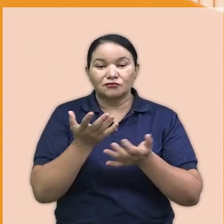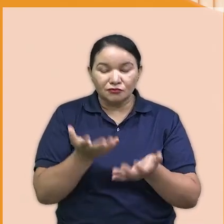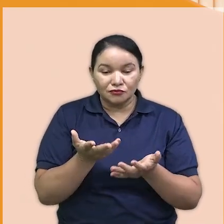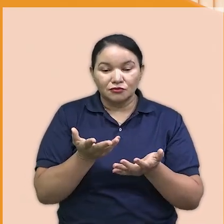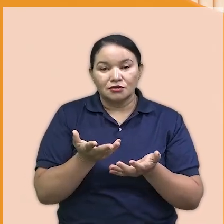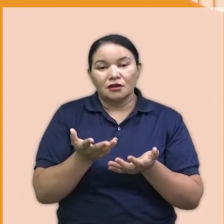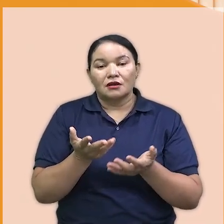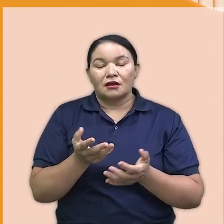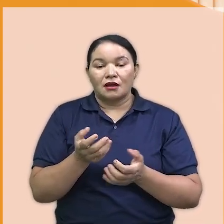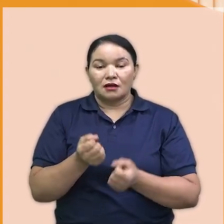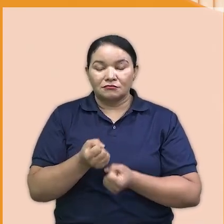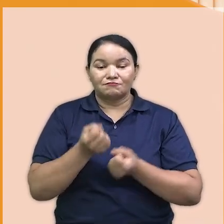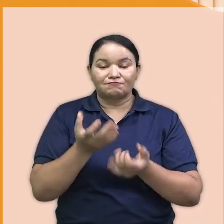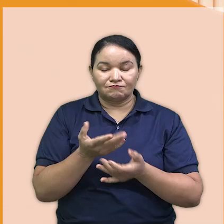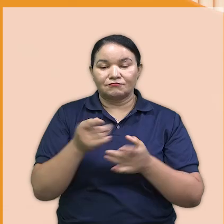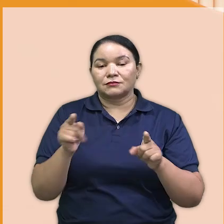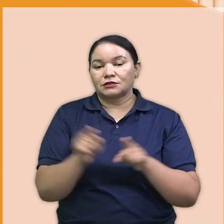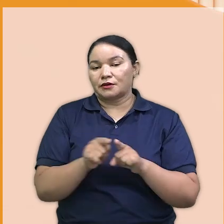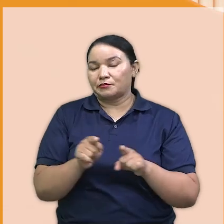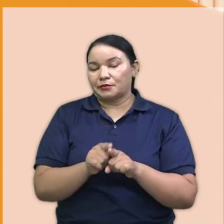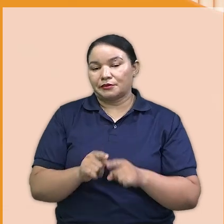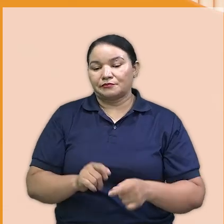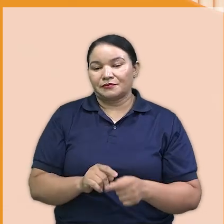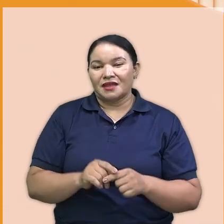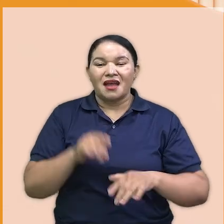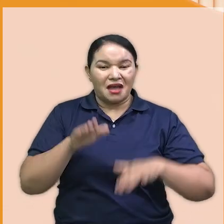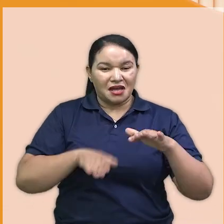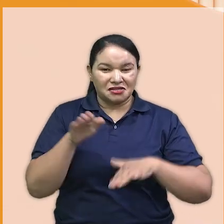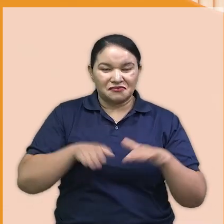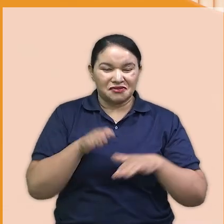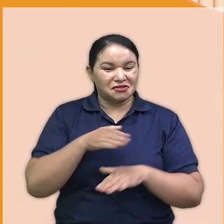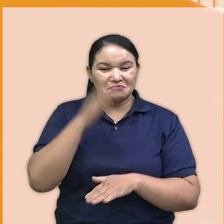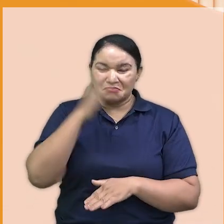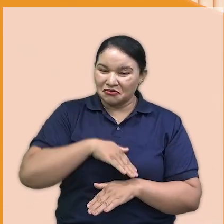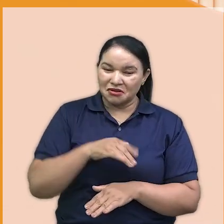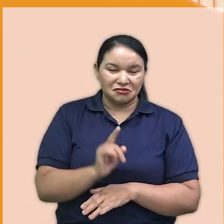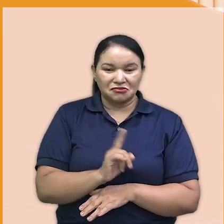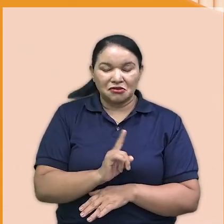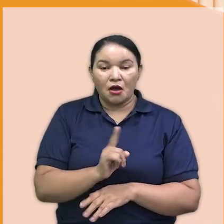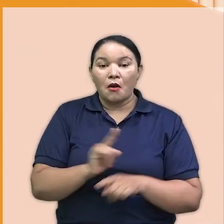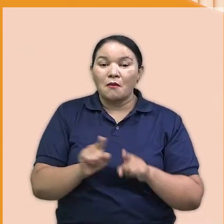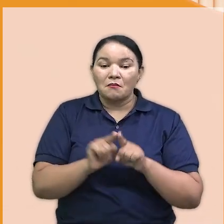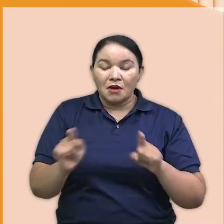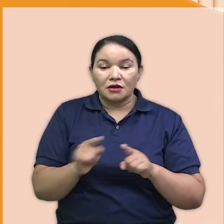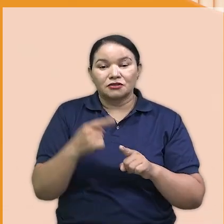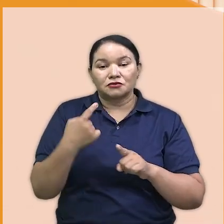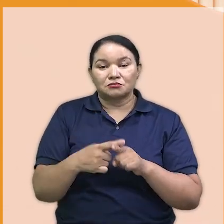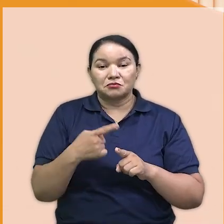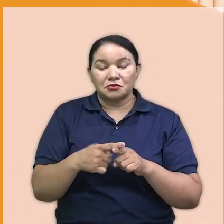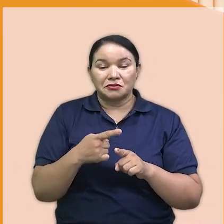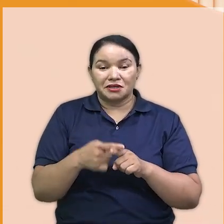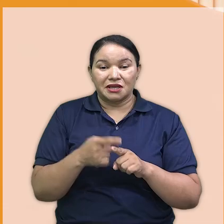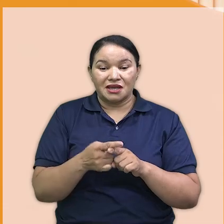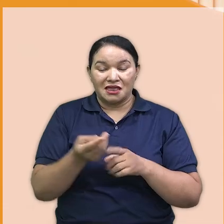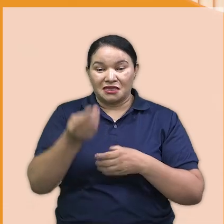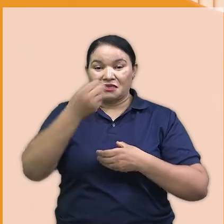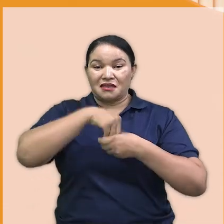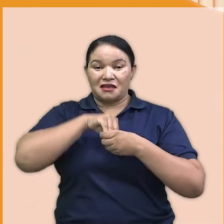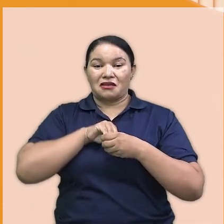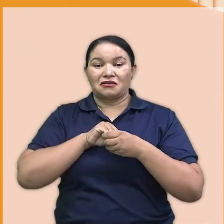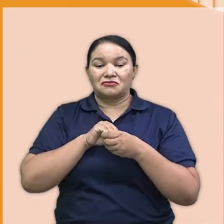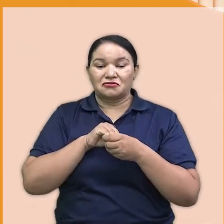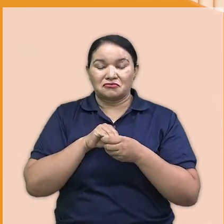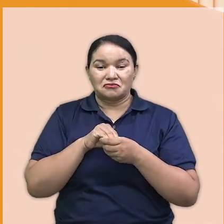o racismo na vida cotidiana. Às vezes não é por maldade, nem por maldade não é, mas às vezes é porque já está, como eu falei, já